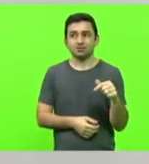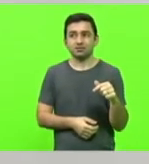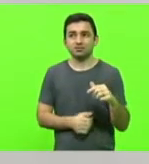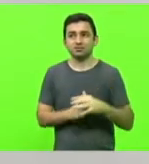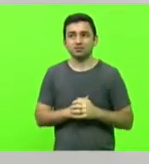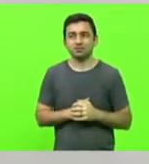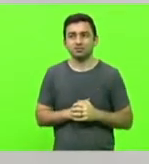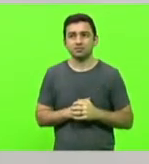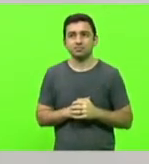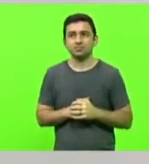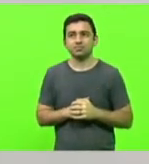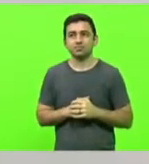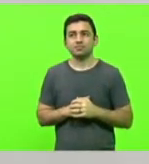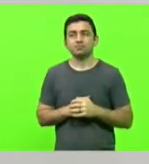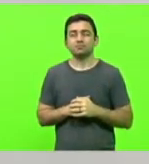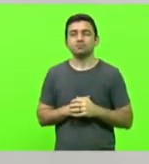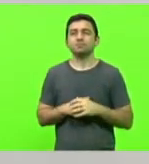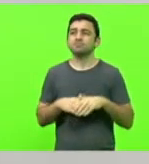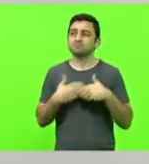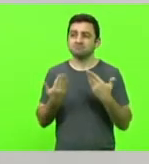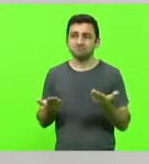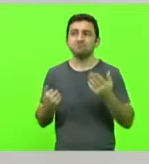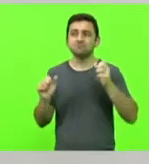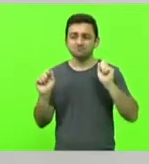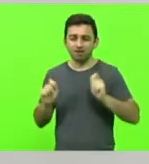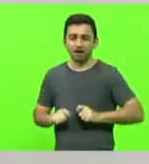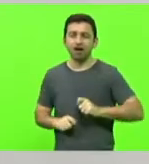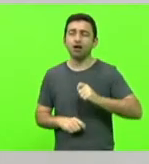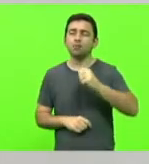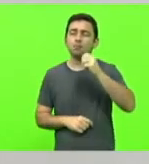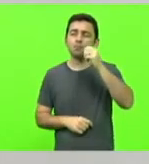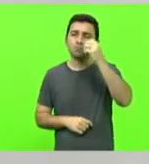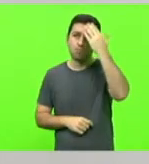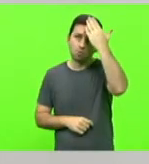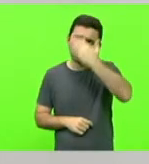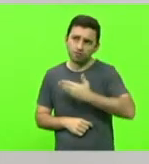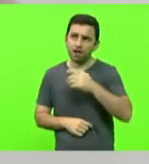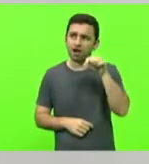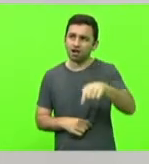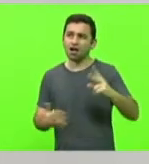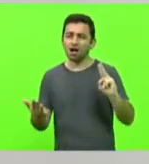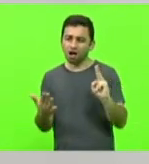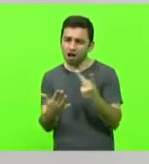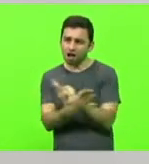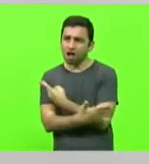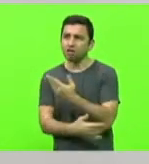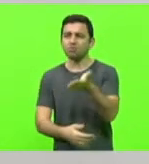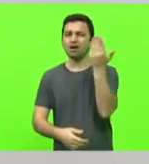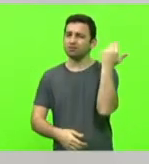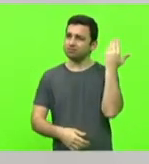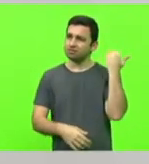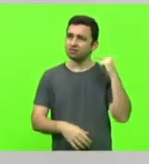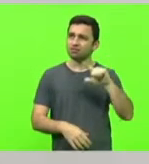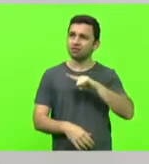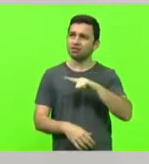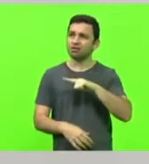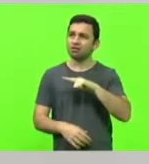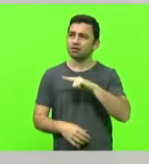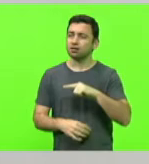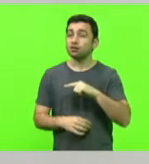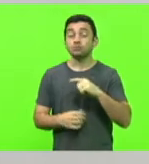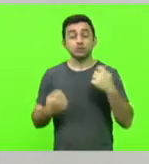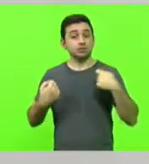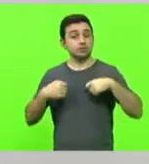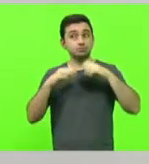elétrica, em 2017. E nós podemos provar isso aqui por erros que foram cometidos no passado. Então, vamos nos